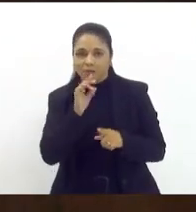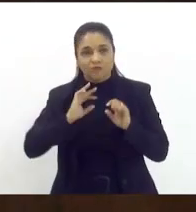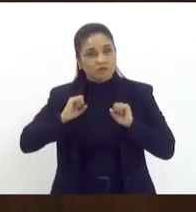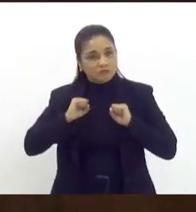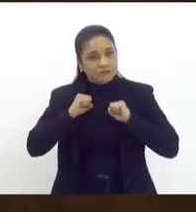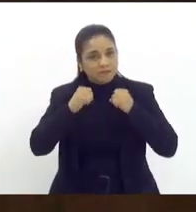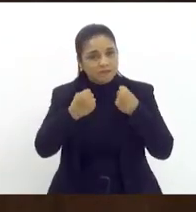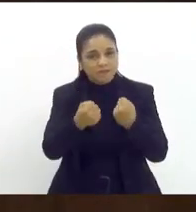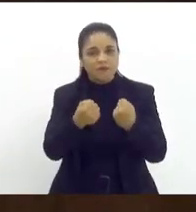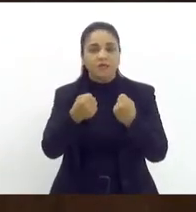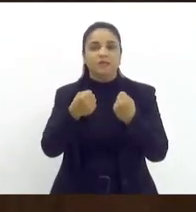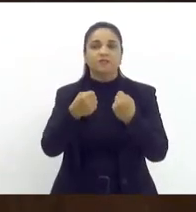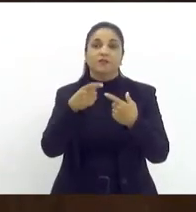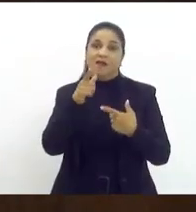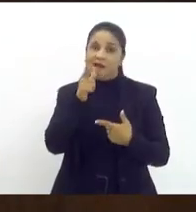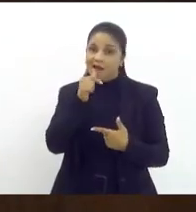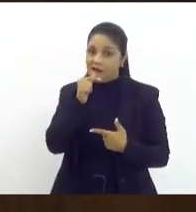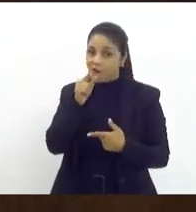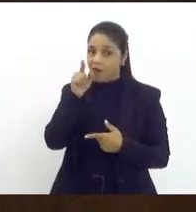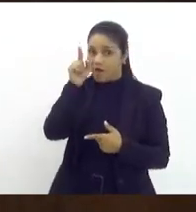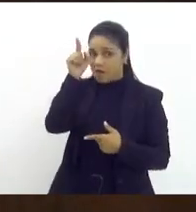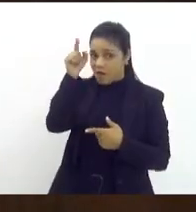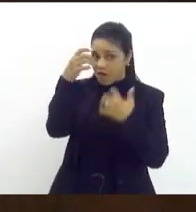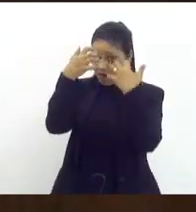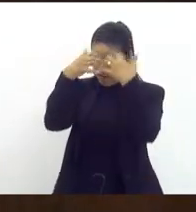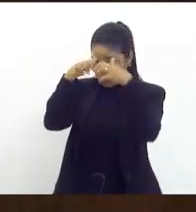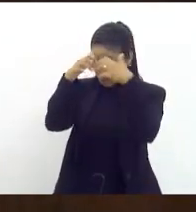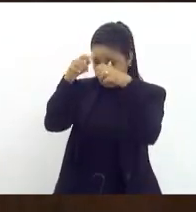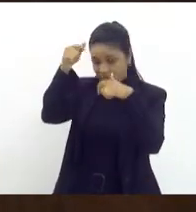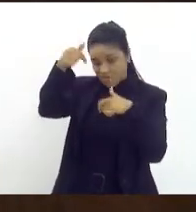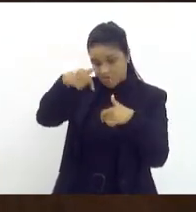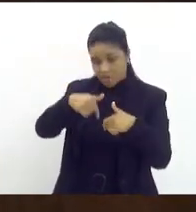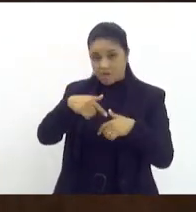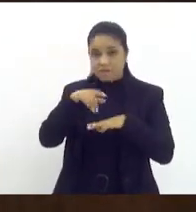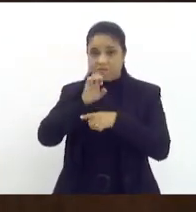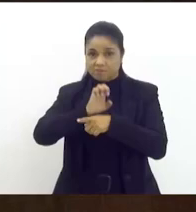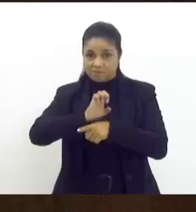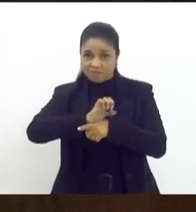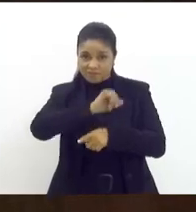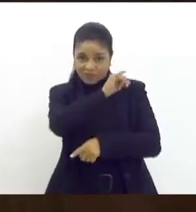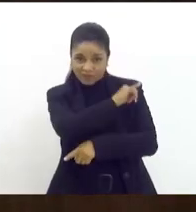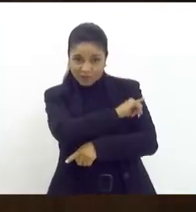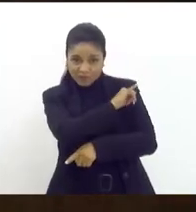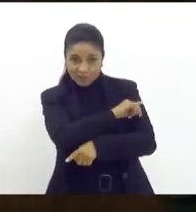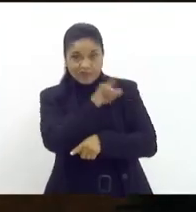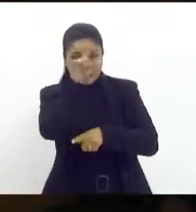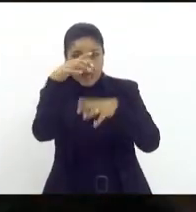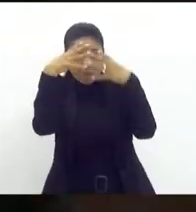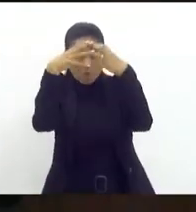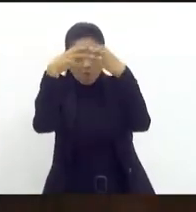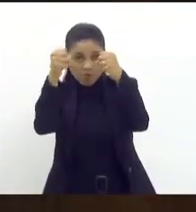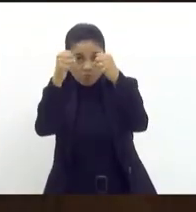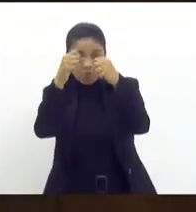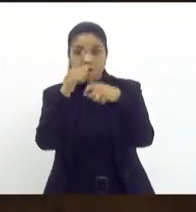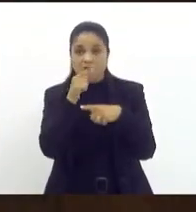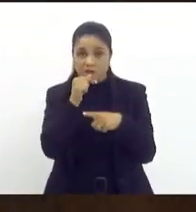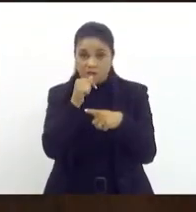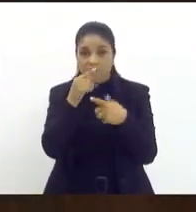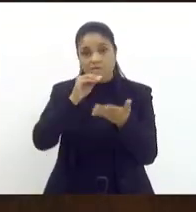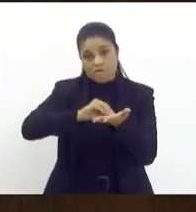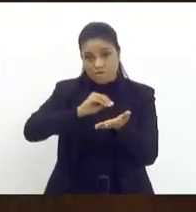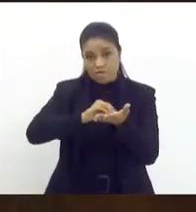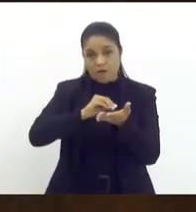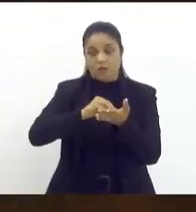pá da água que vem aqui para baixo está lá em cima secar a água lá em cima vai faltar água para agricultura para abastecimento